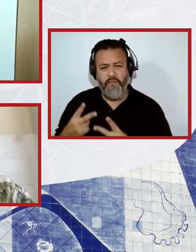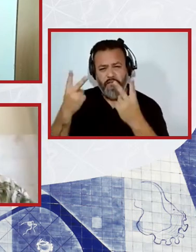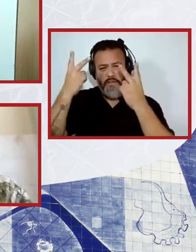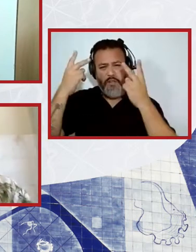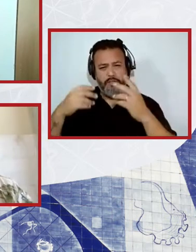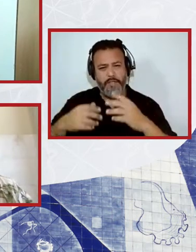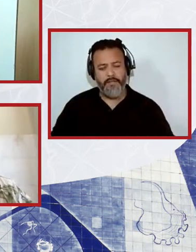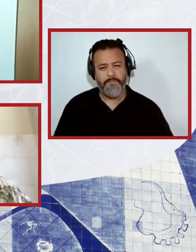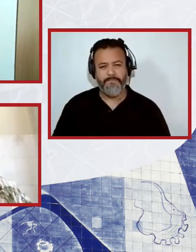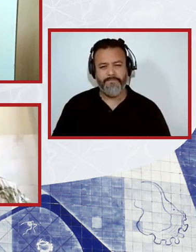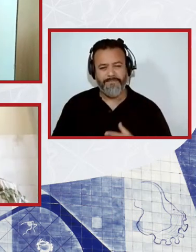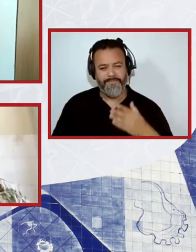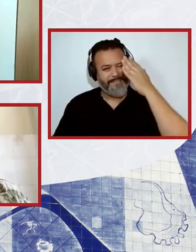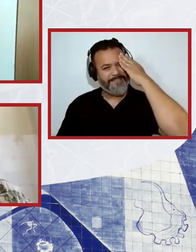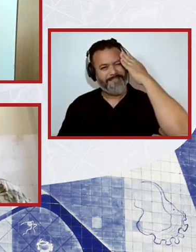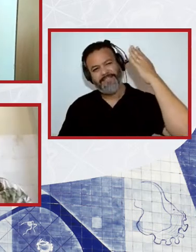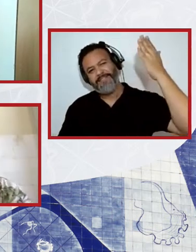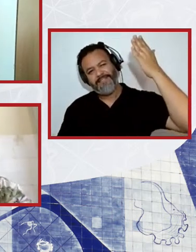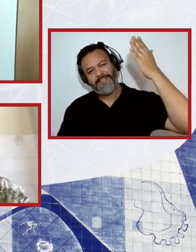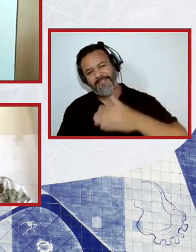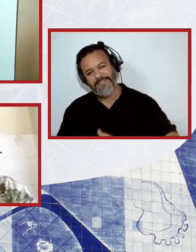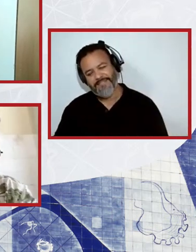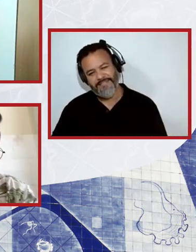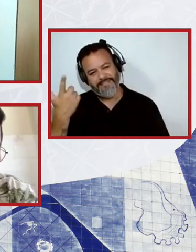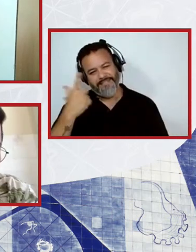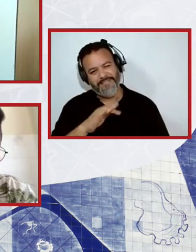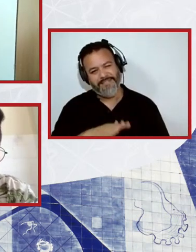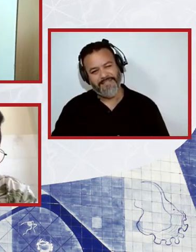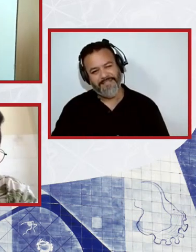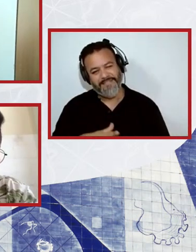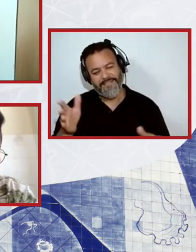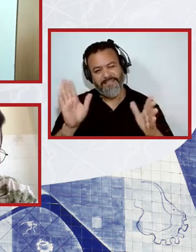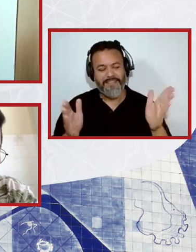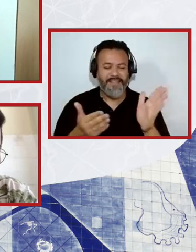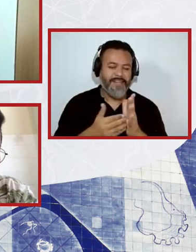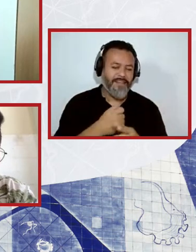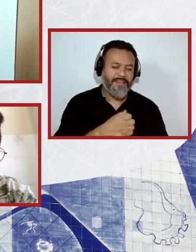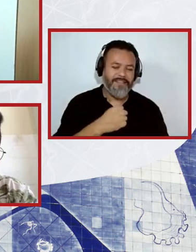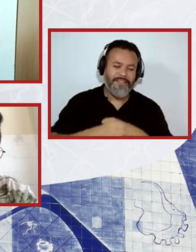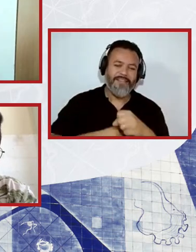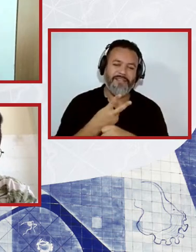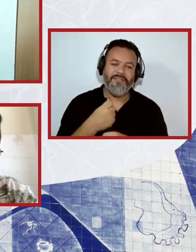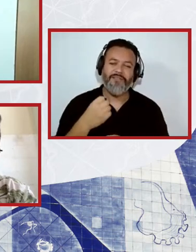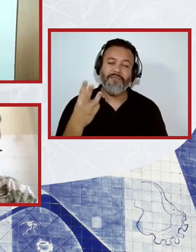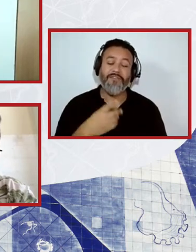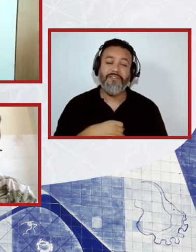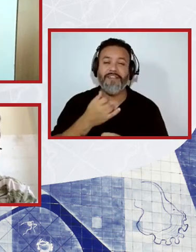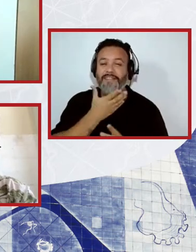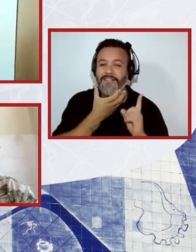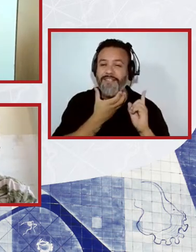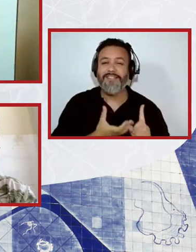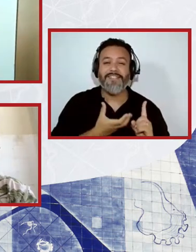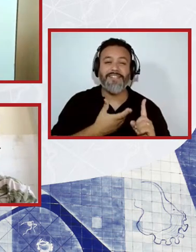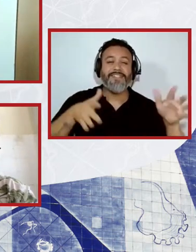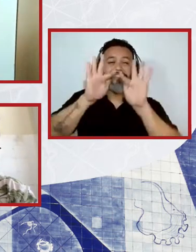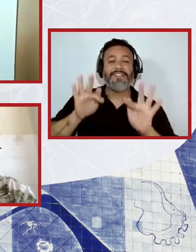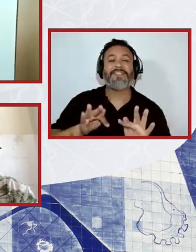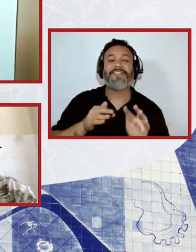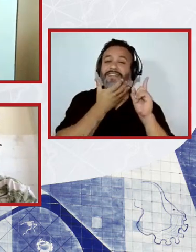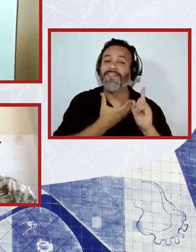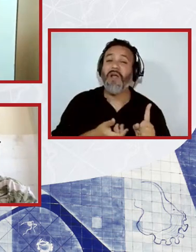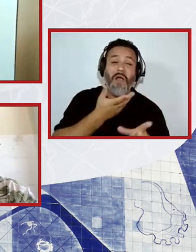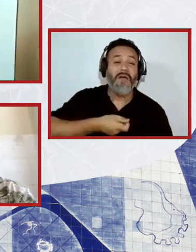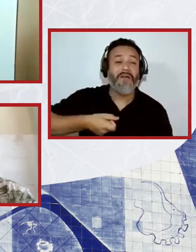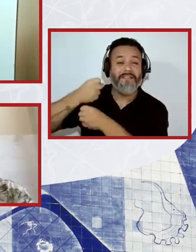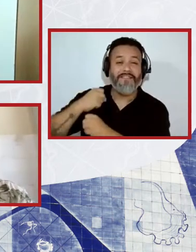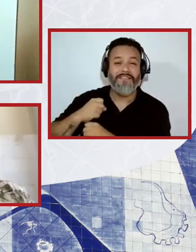recompensado. Muito obrigada, então, a todos, mais uma vez, e até 2023. Feliz Natal para todos aqui presentes. Acho que a Demir